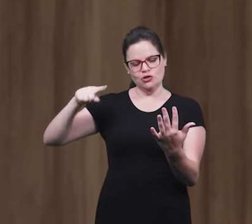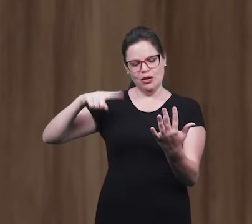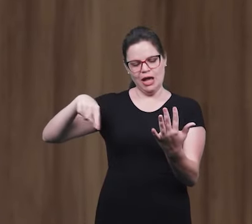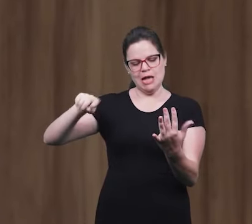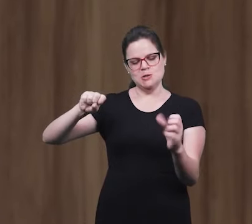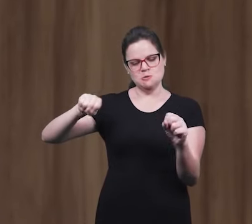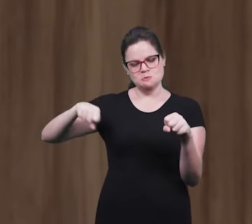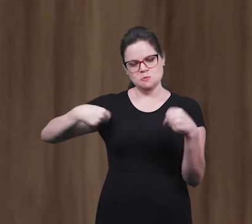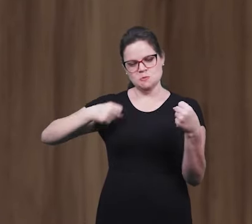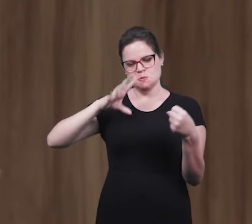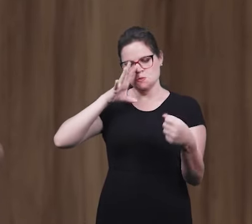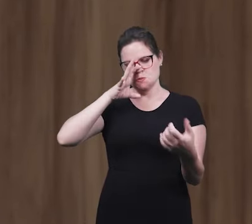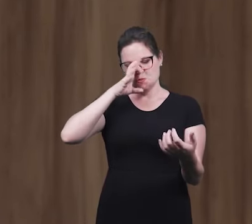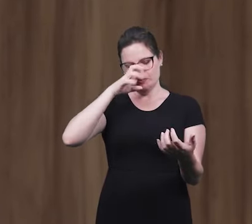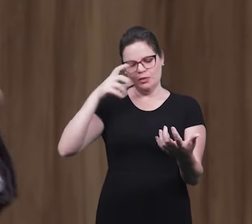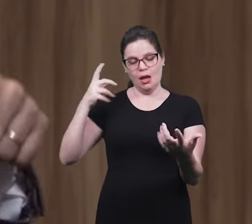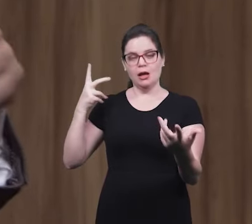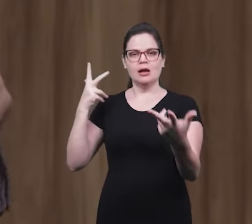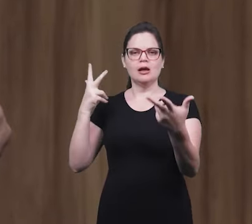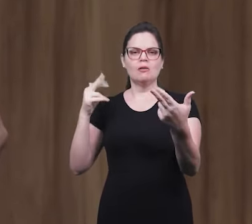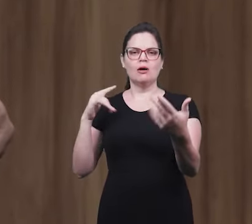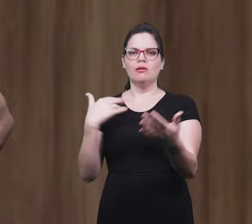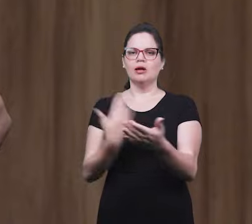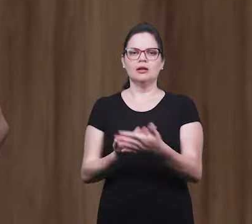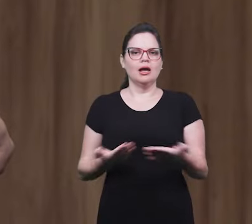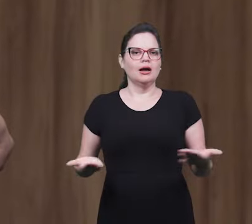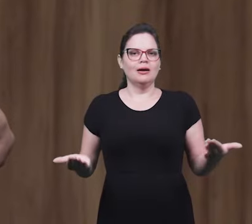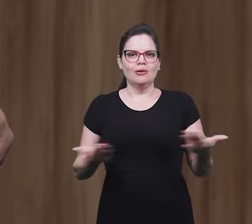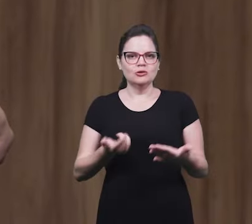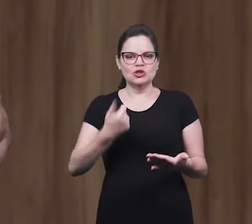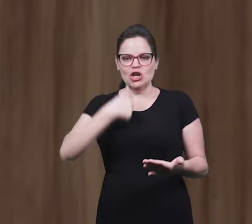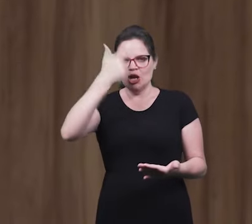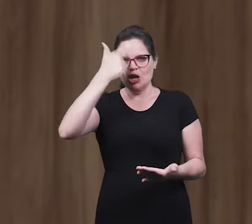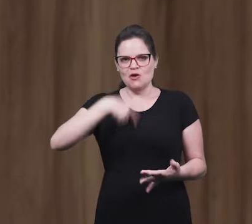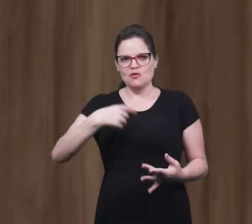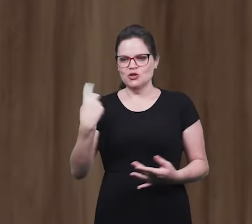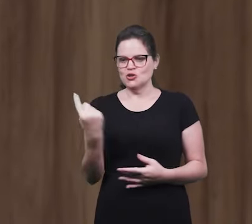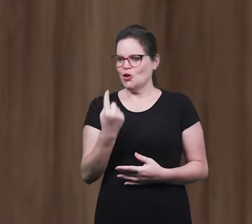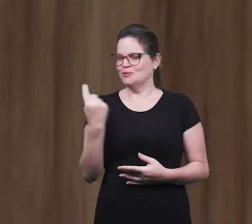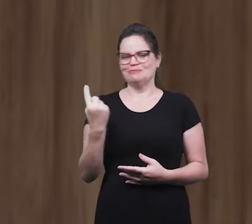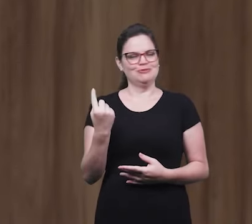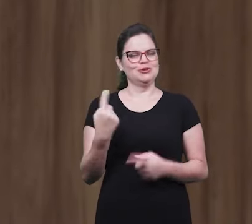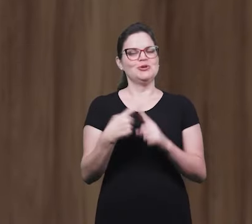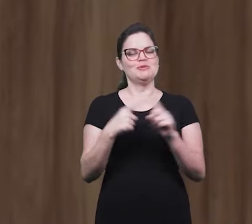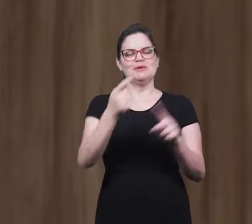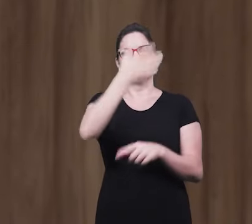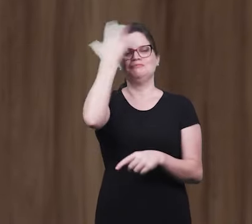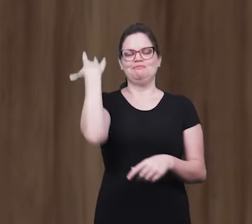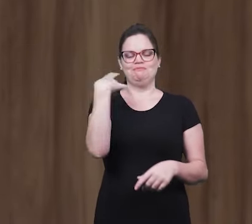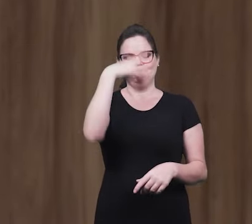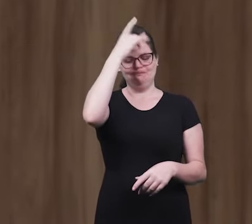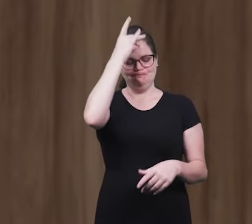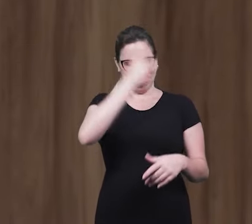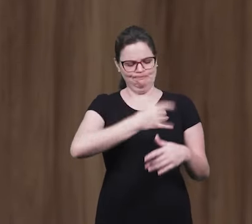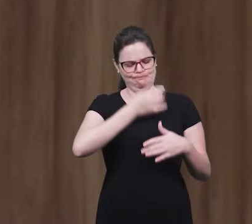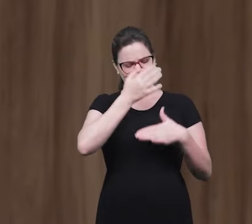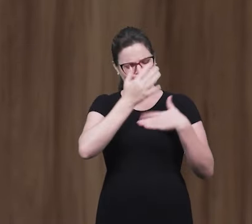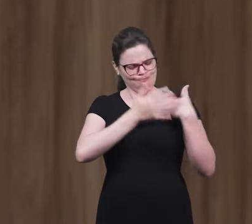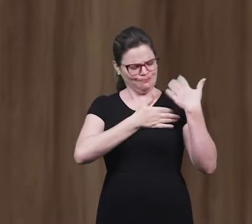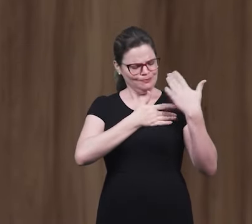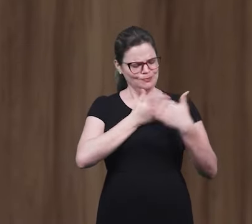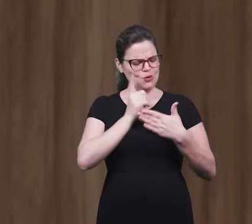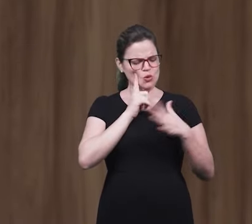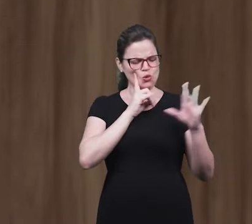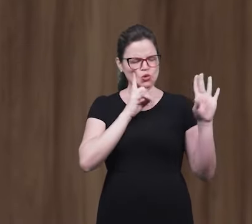época agora. Amém. Então nós temos o mesmo Espírito de Deus que está enchendo e transbordando o nosso coração para